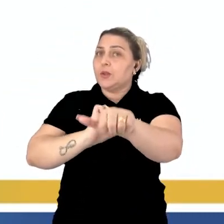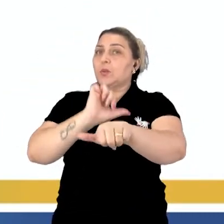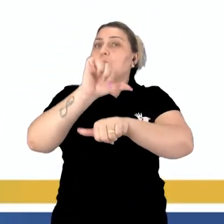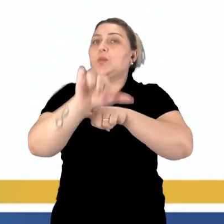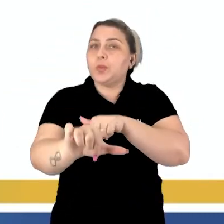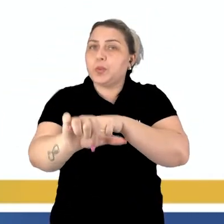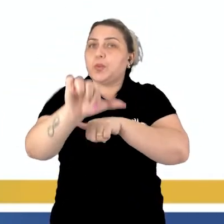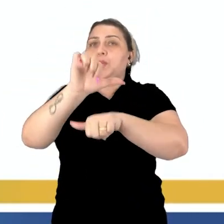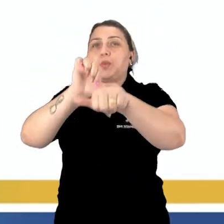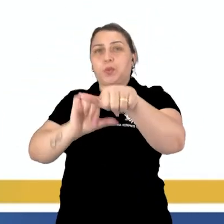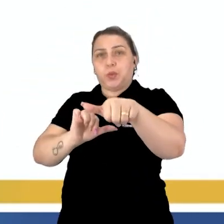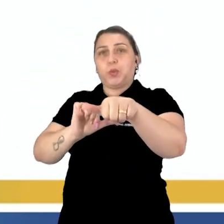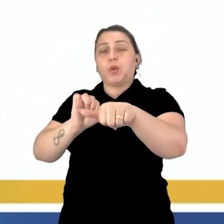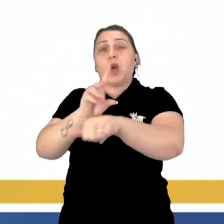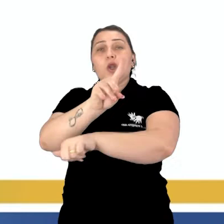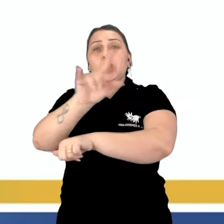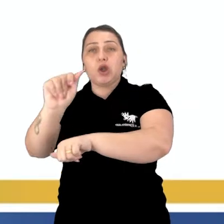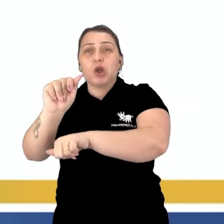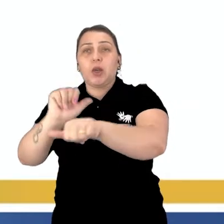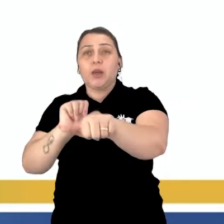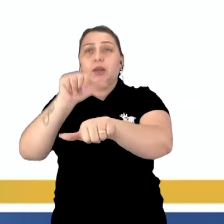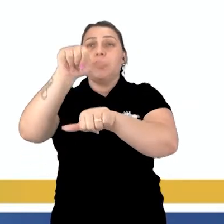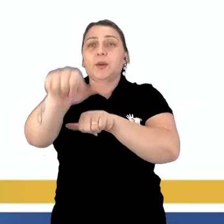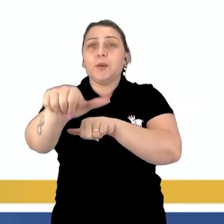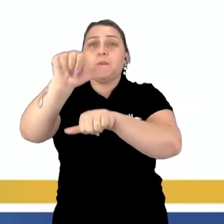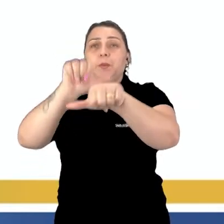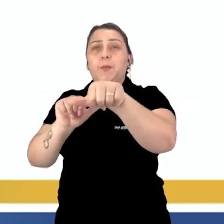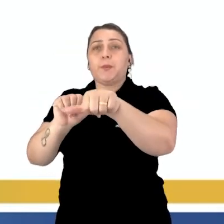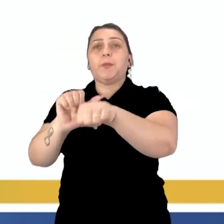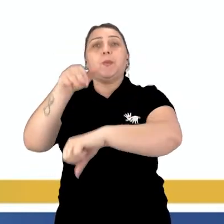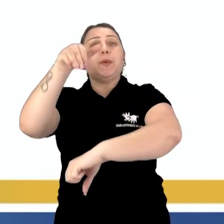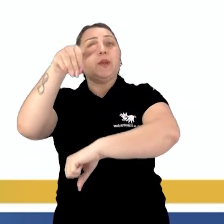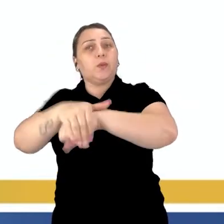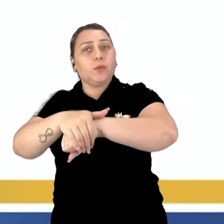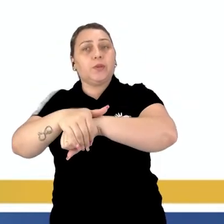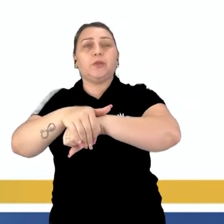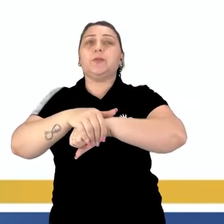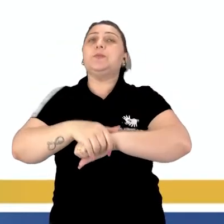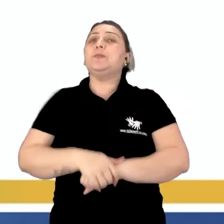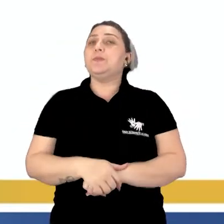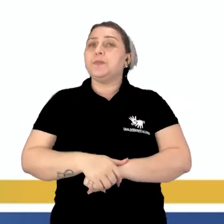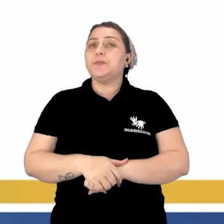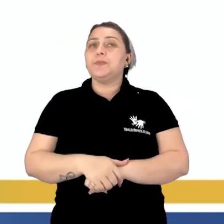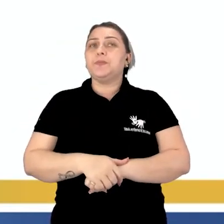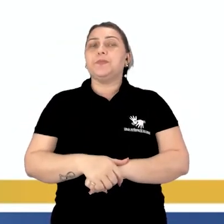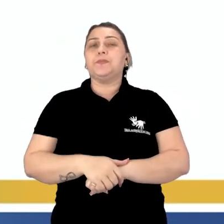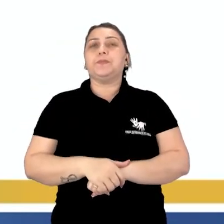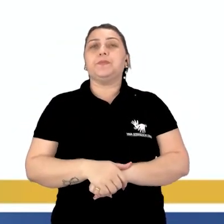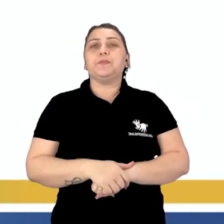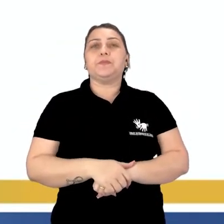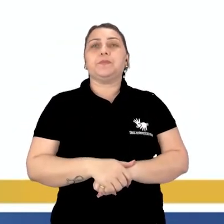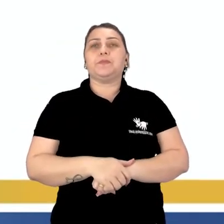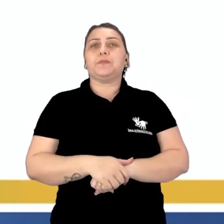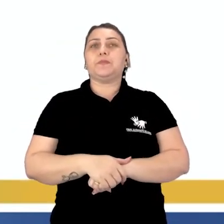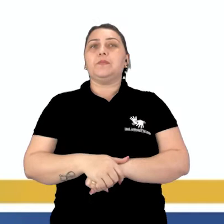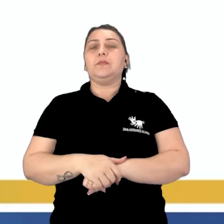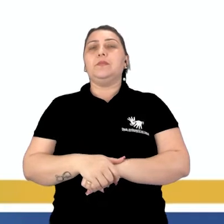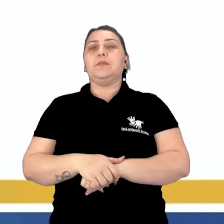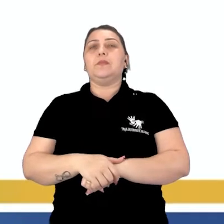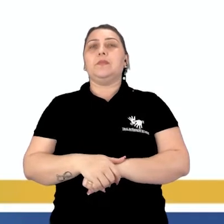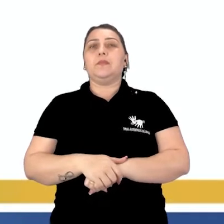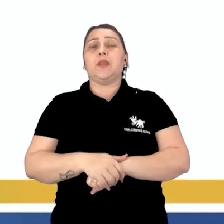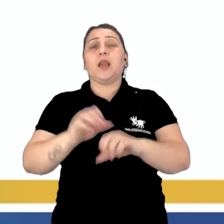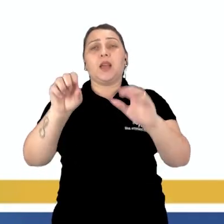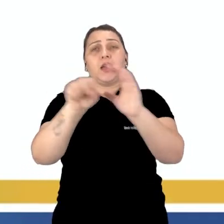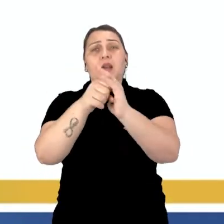Então existe um momento que eu vou ter mais luz em um momento que eu não vou ter tanto, e depois eu inverto esse processo. E é justamente o